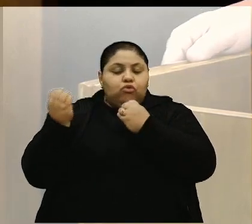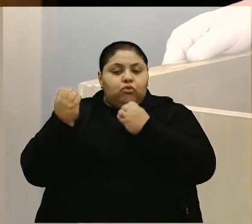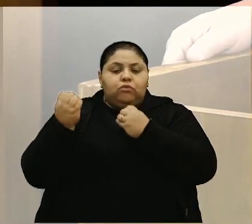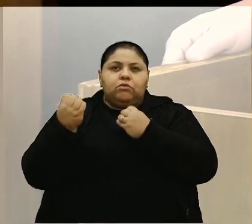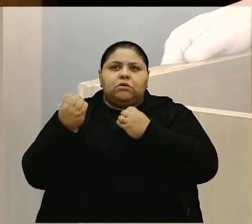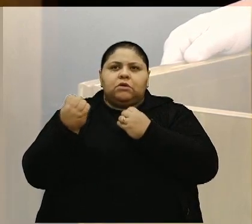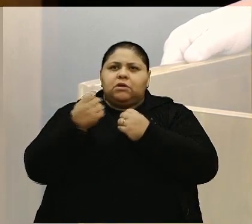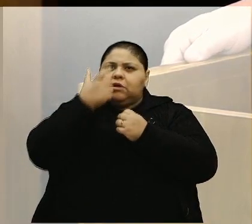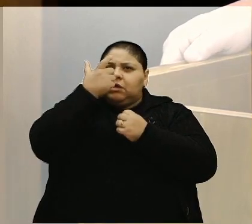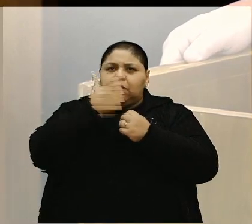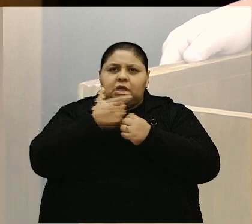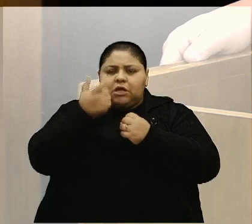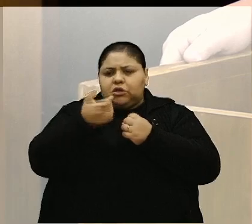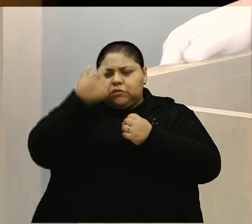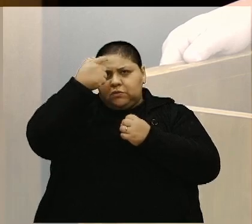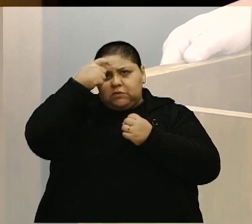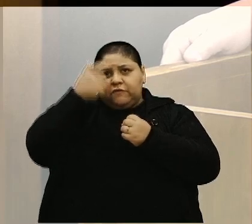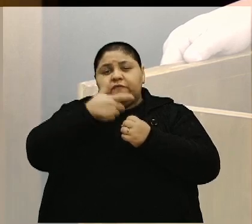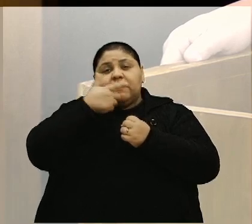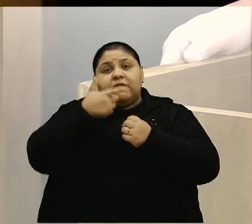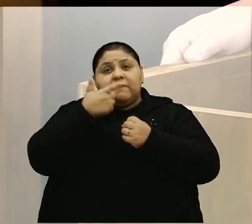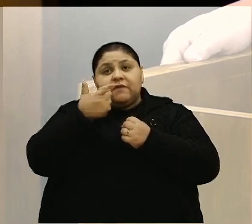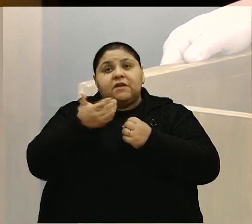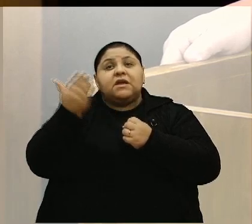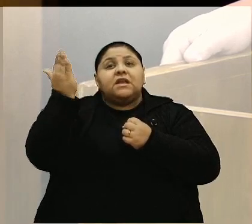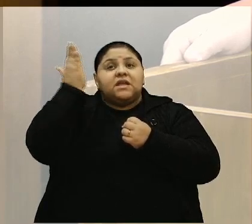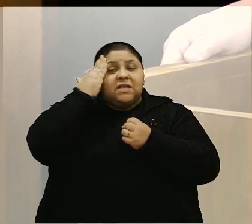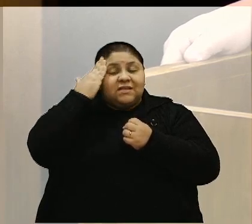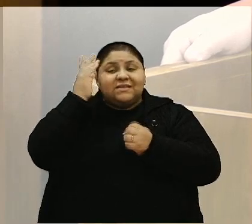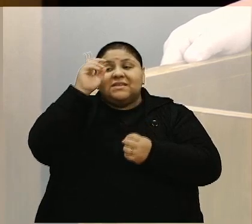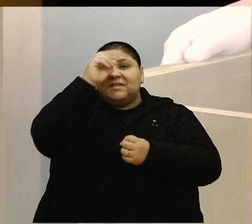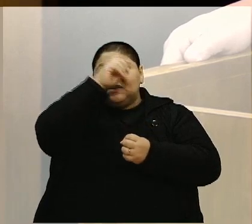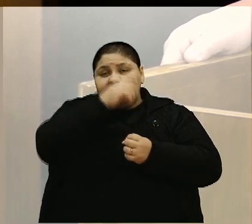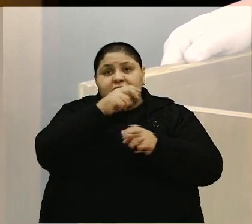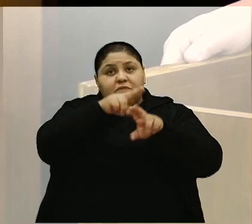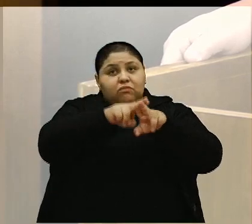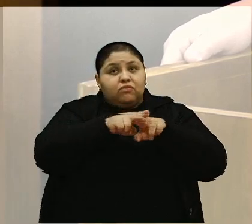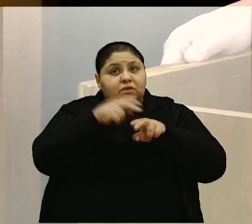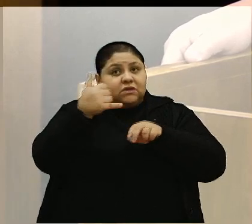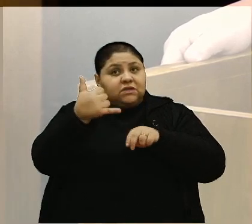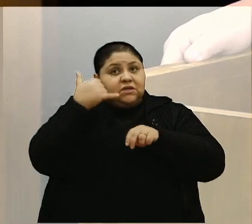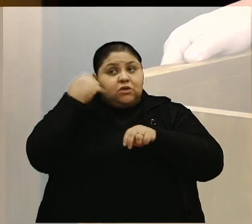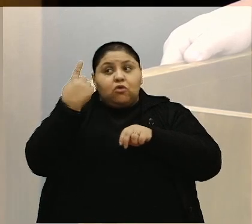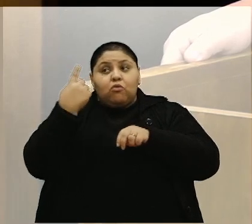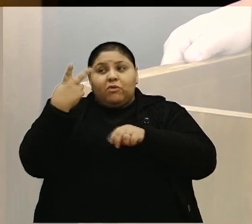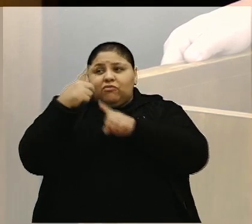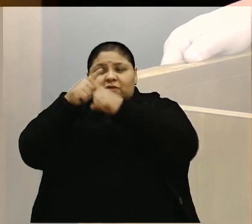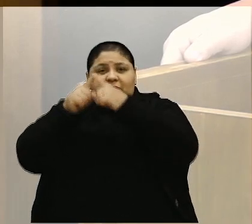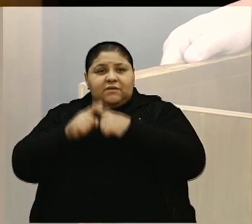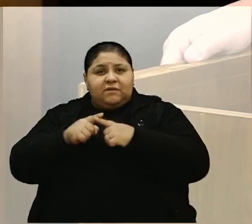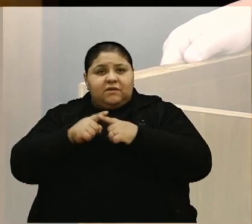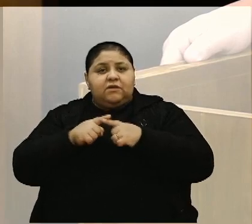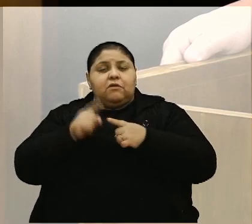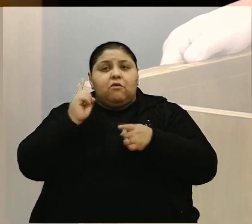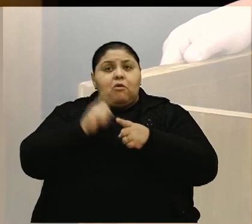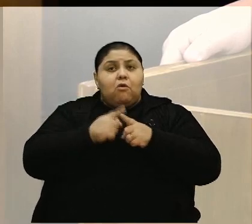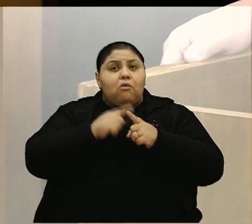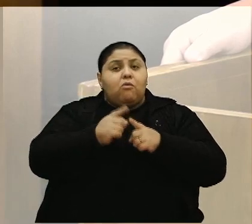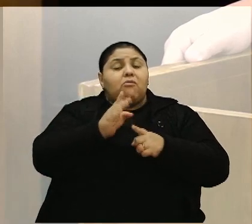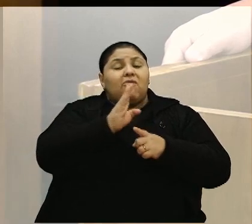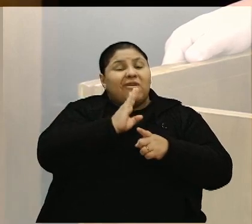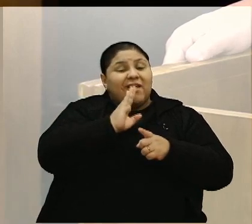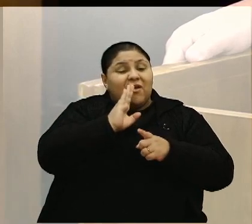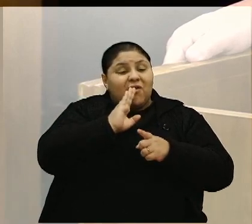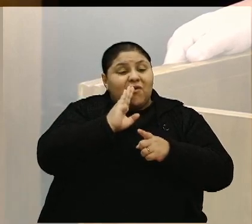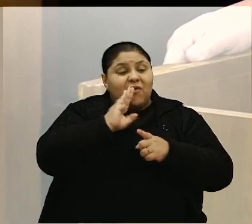acho que bastante compreensivo. Eu dizia, olha, vereador, eu sei que é difícil, por isso que eu liguei acho que só uma ou duas vezes. Porque conheço,